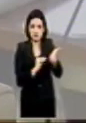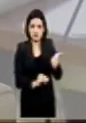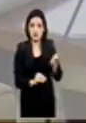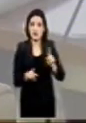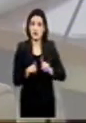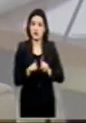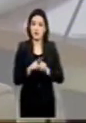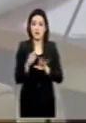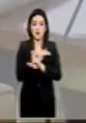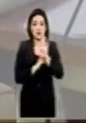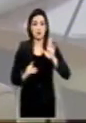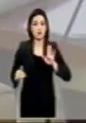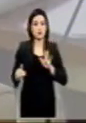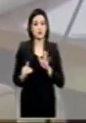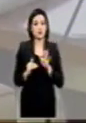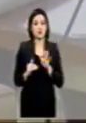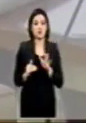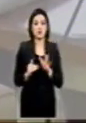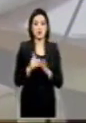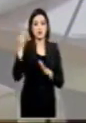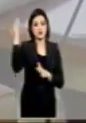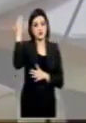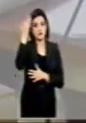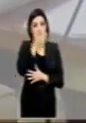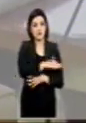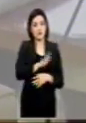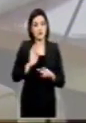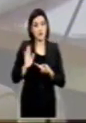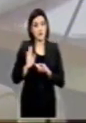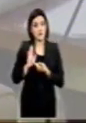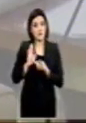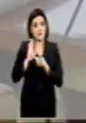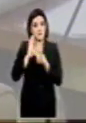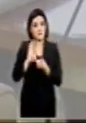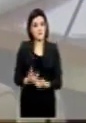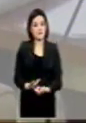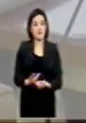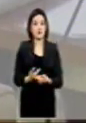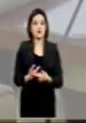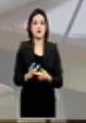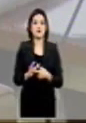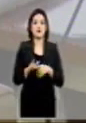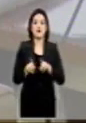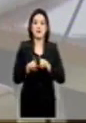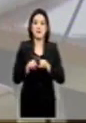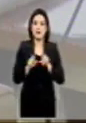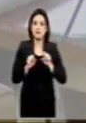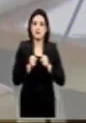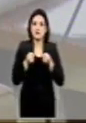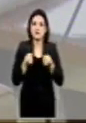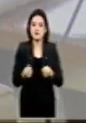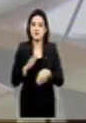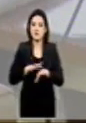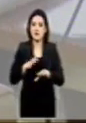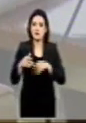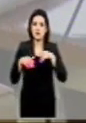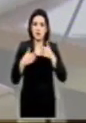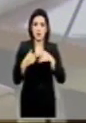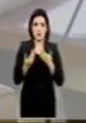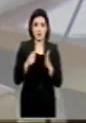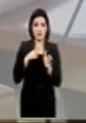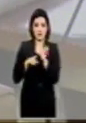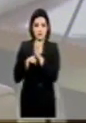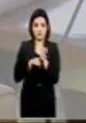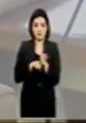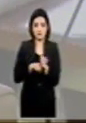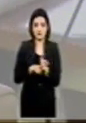probatórios indiciam ainda que tal proceder intensificou-se após o desenrolar de investigações, bem